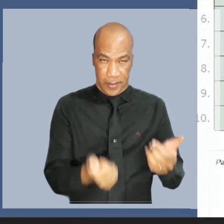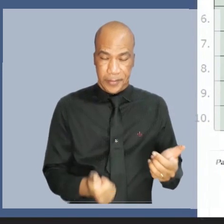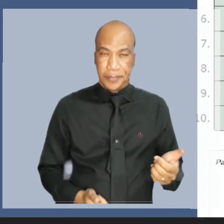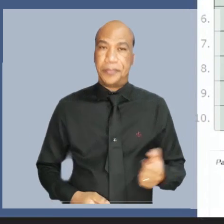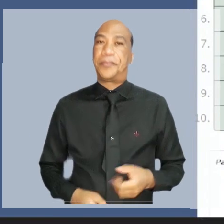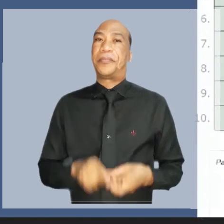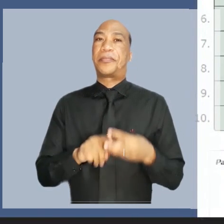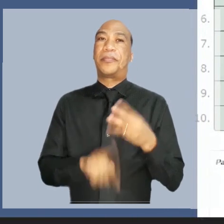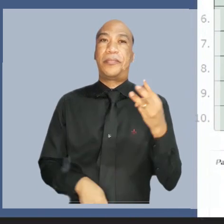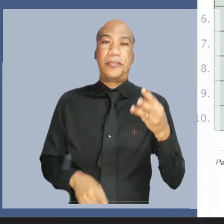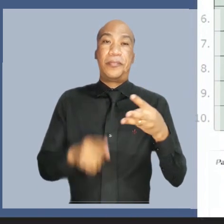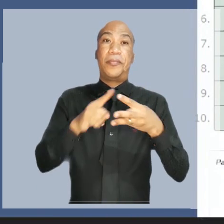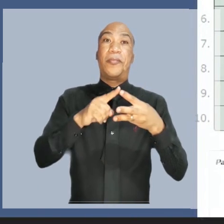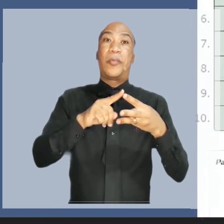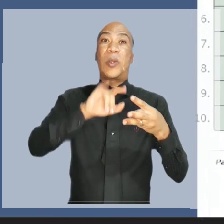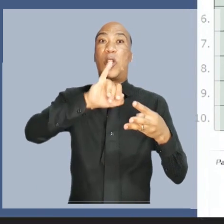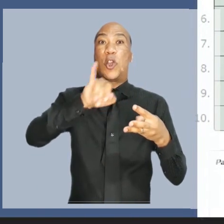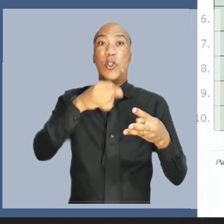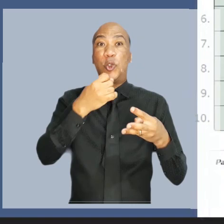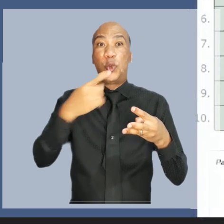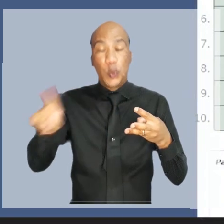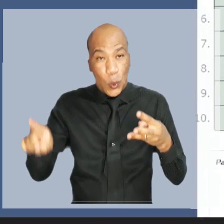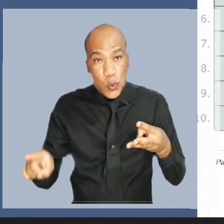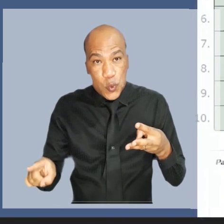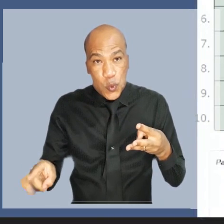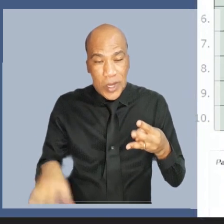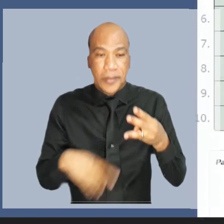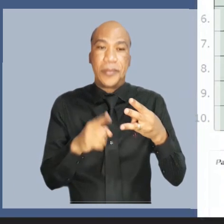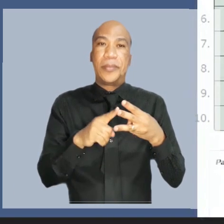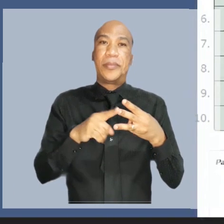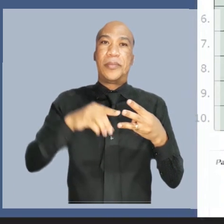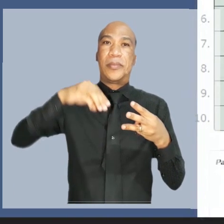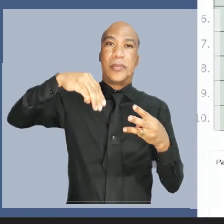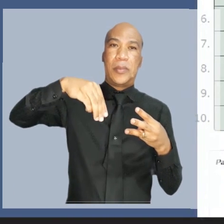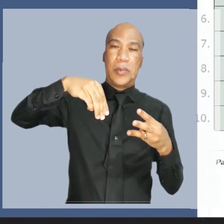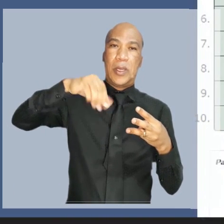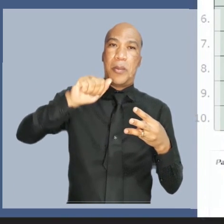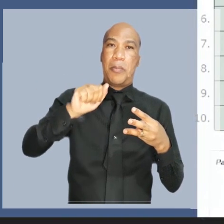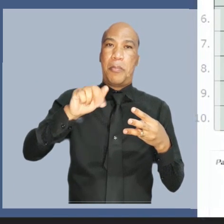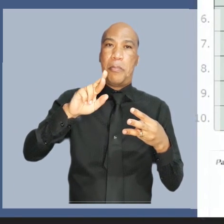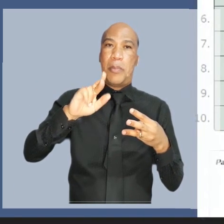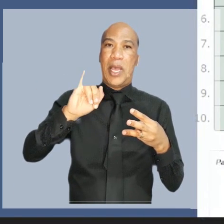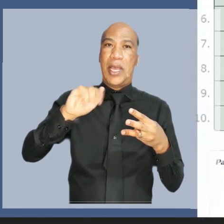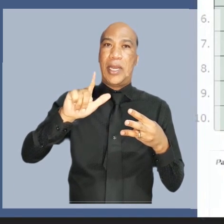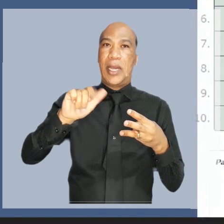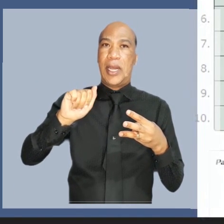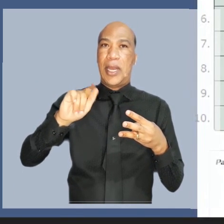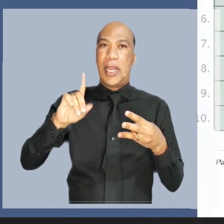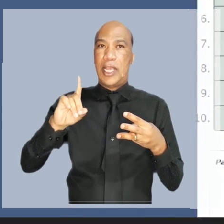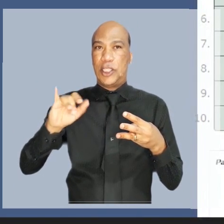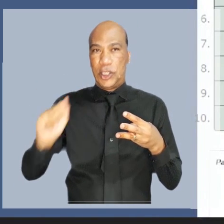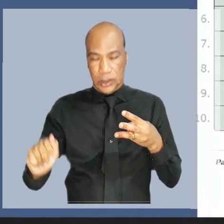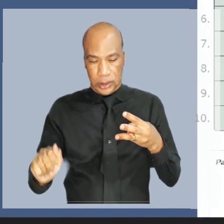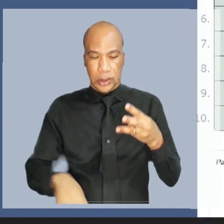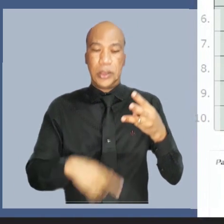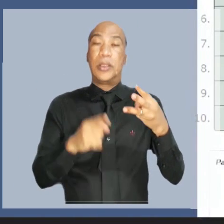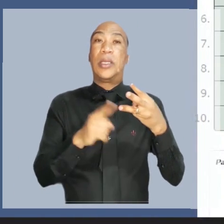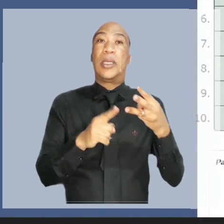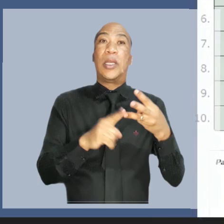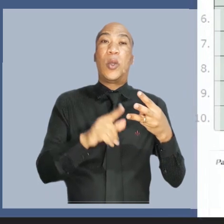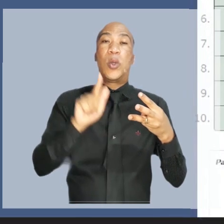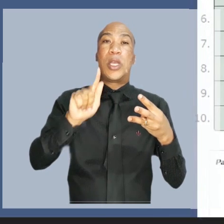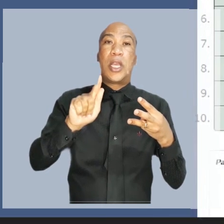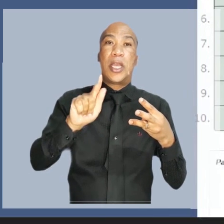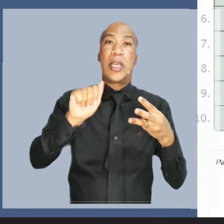Manfrim Leida e o Gabriel Oliveira Costa. Da mesma forma, vamos enviar um e-mail, aguardar os endereços